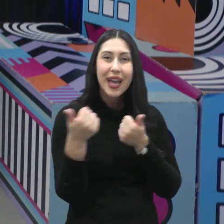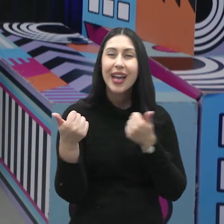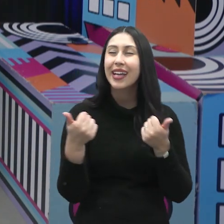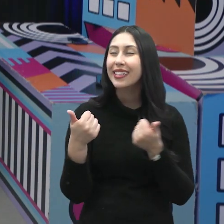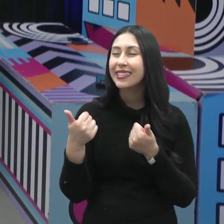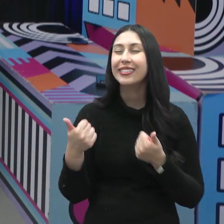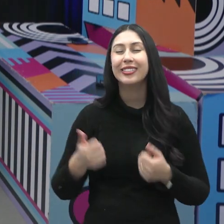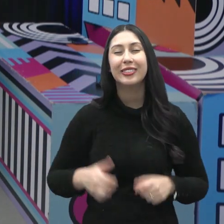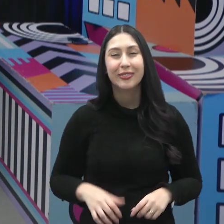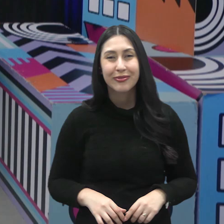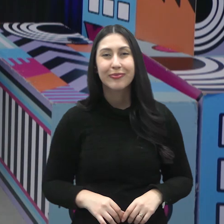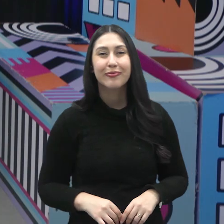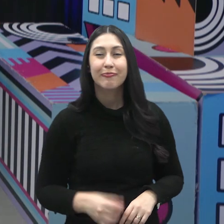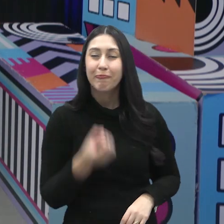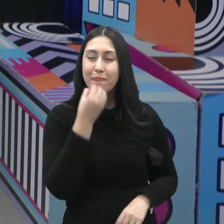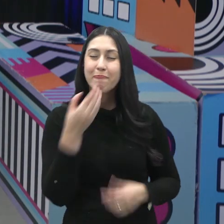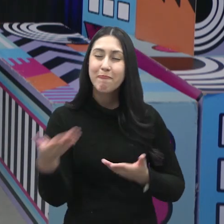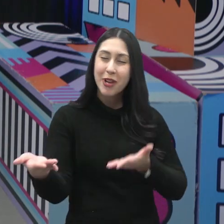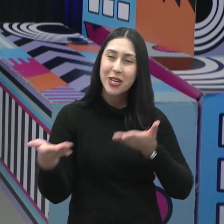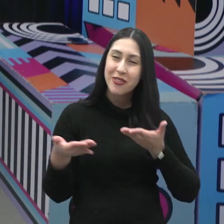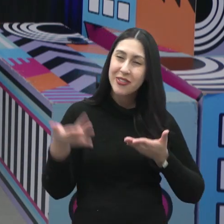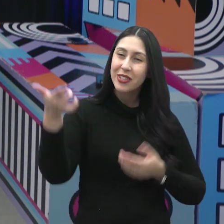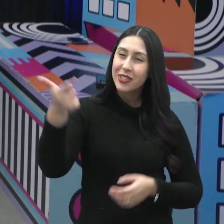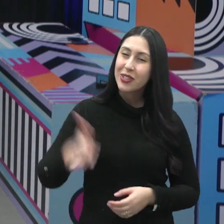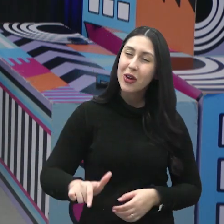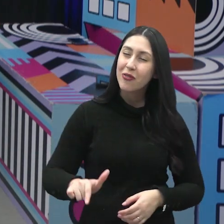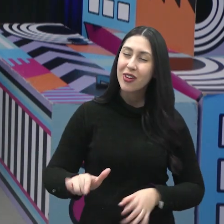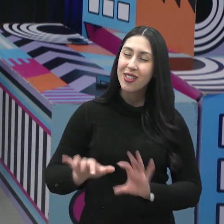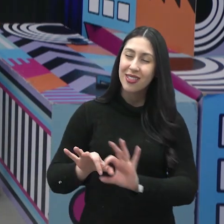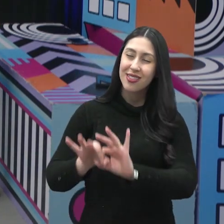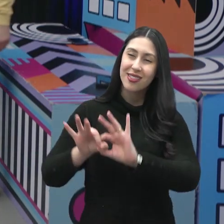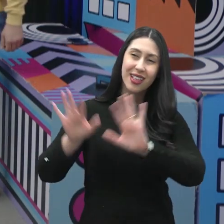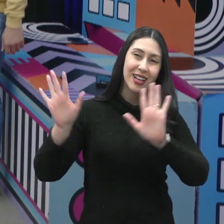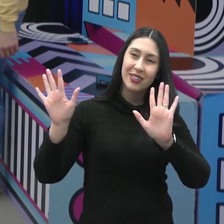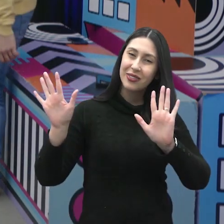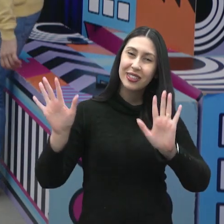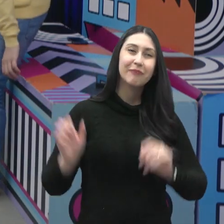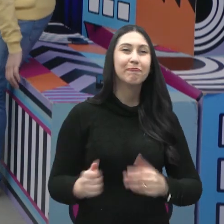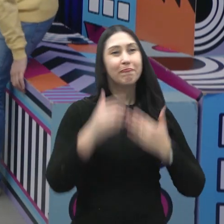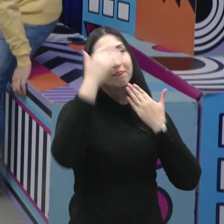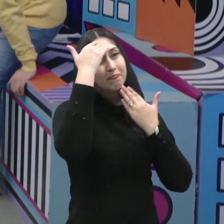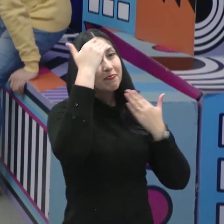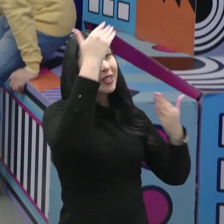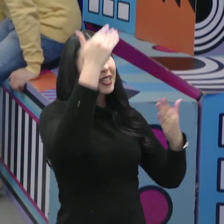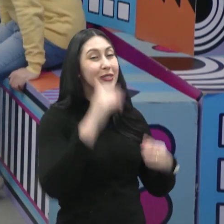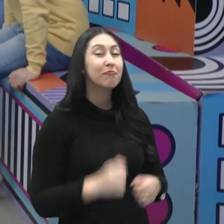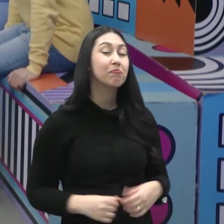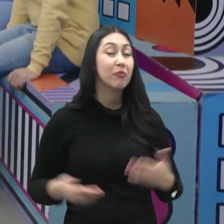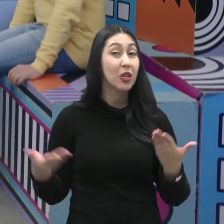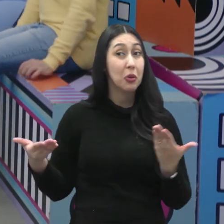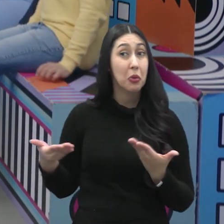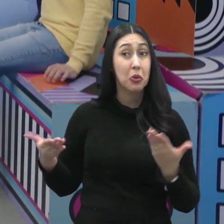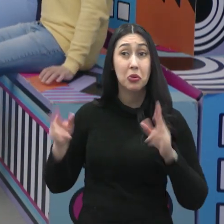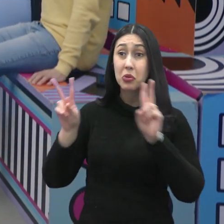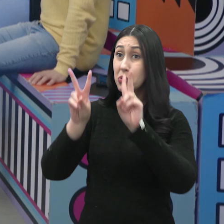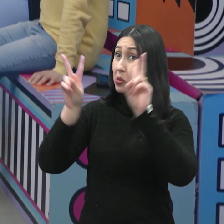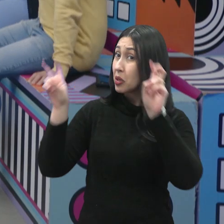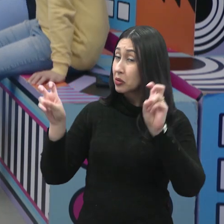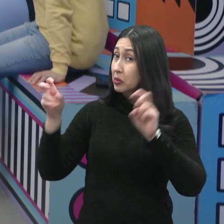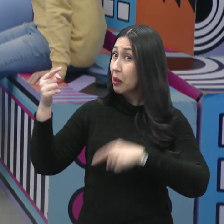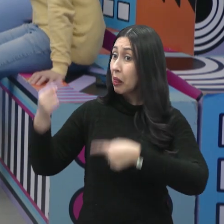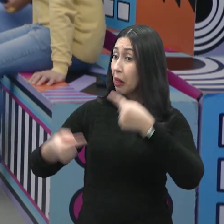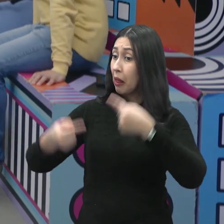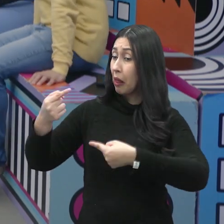bem? Tudo certo, e você? Tudo Bem-vindo novamente. Tudo bem? Fica à Bem-vindo. vontade. Muito obrigado. Rafa, hoje a gente está falando então sobre toda